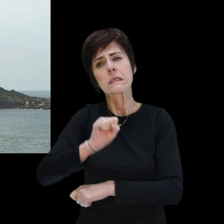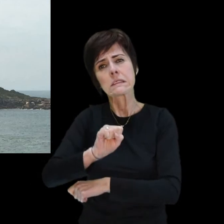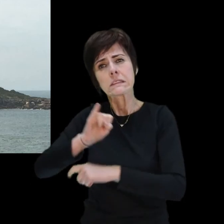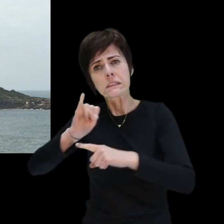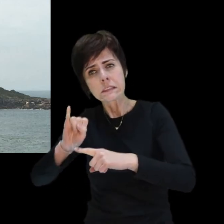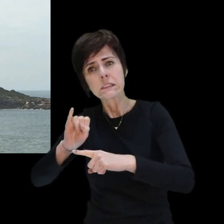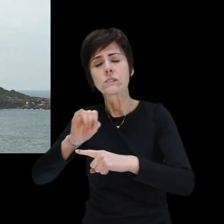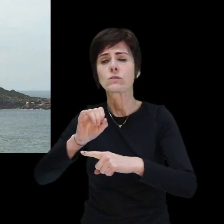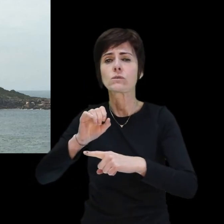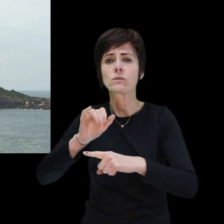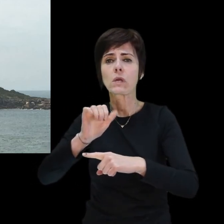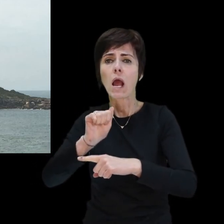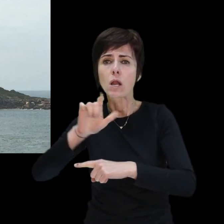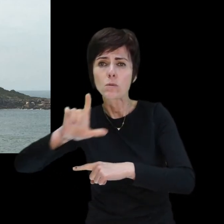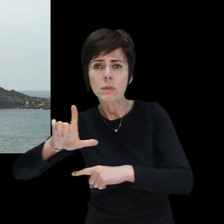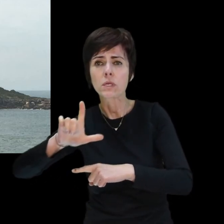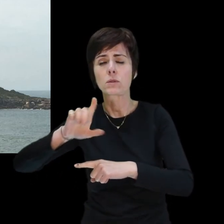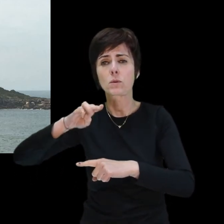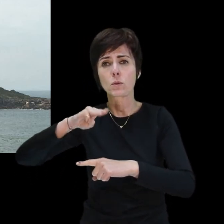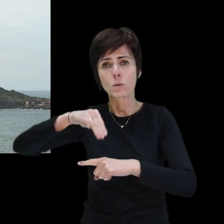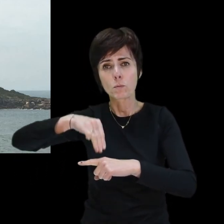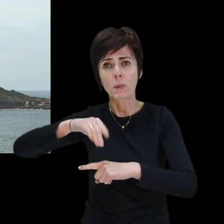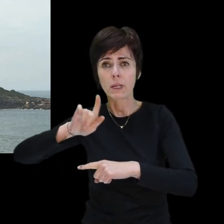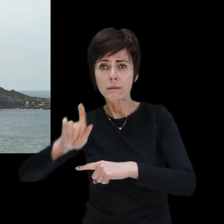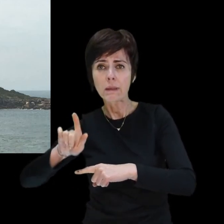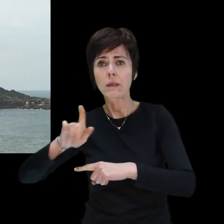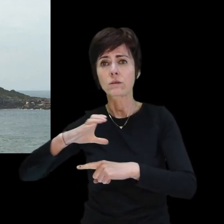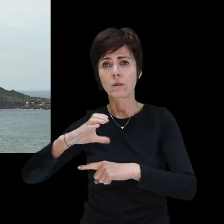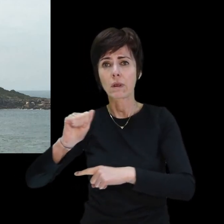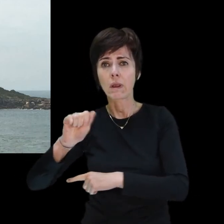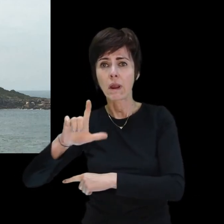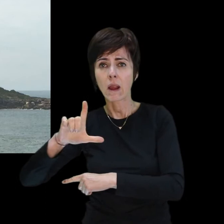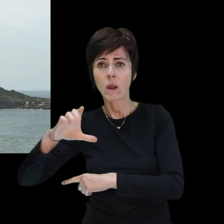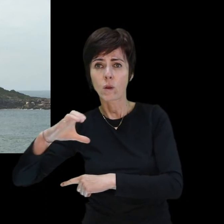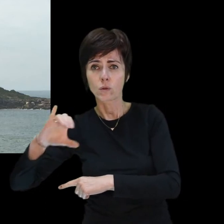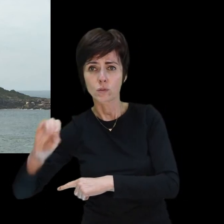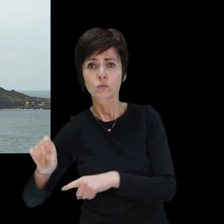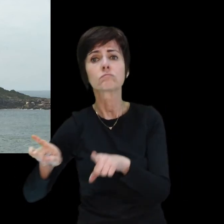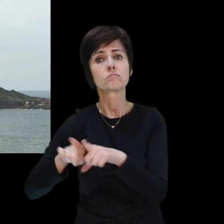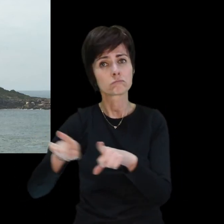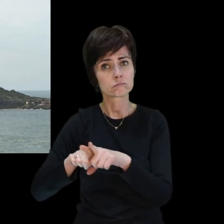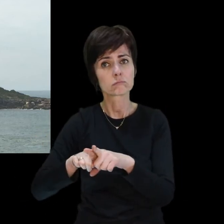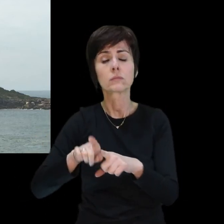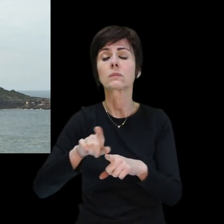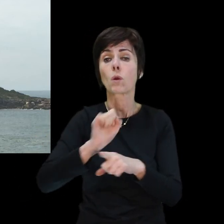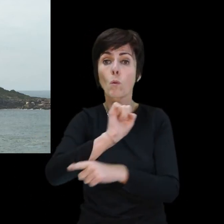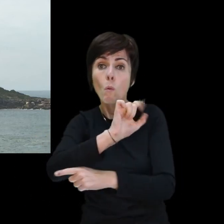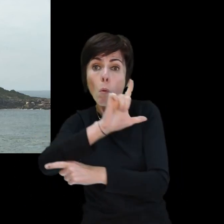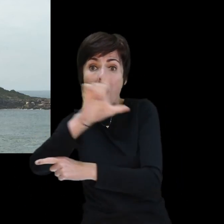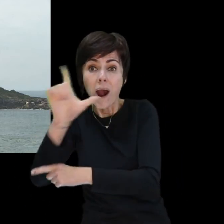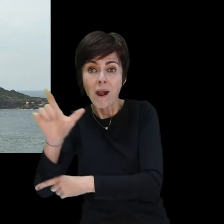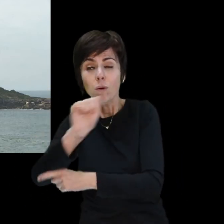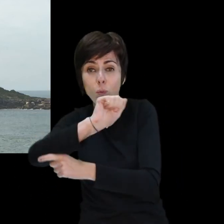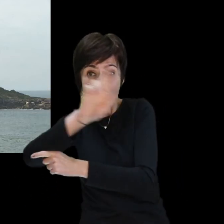óxido de silício, óxido de ferro, óxido de alumínio, de magnésio, de cálcio e assim por diante. Então esse oxigênio do ar,